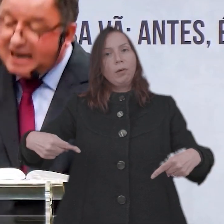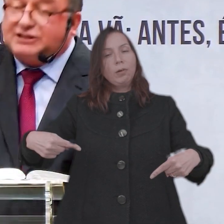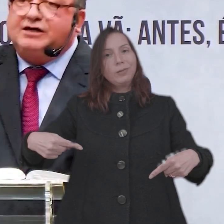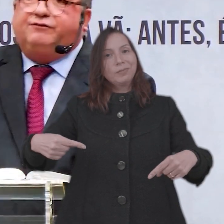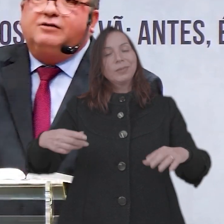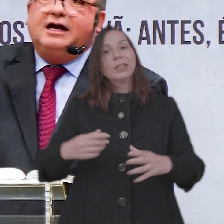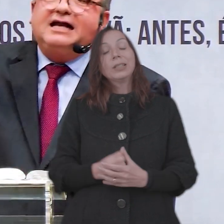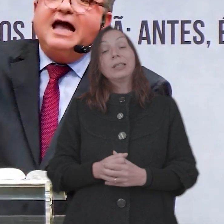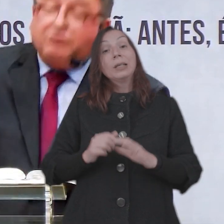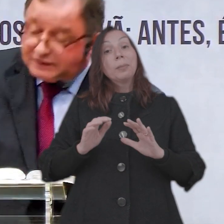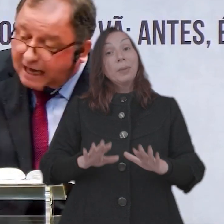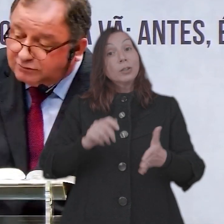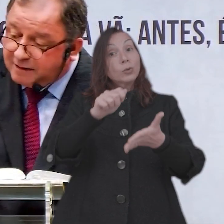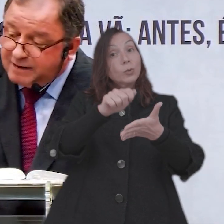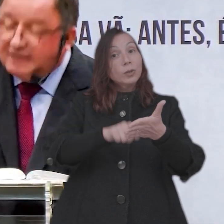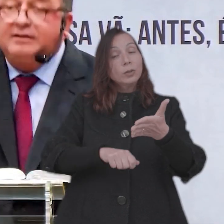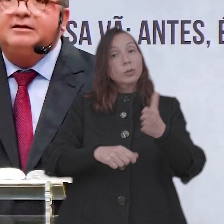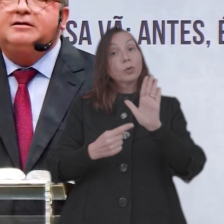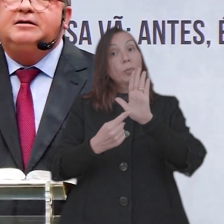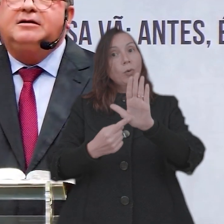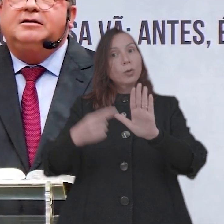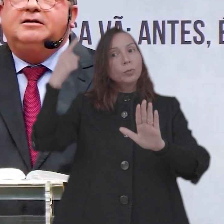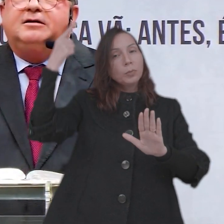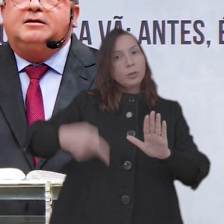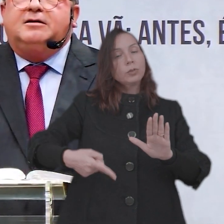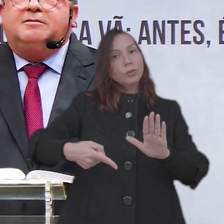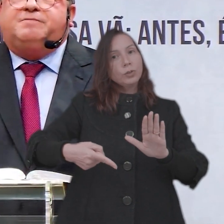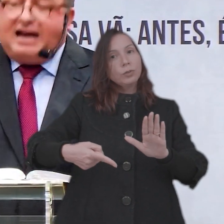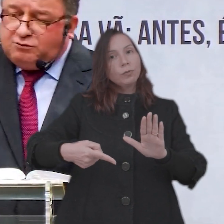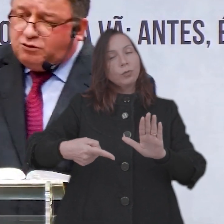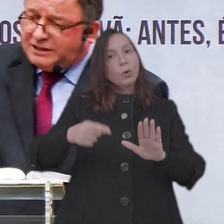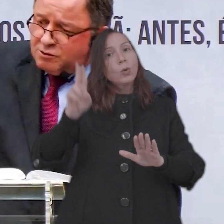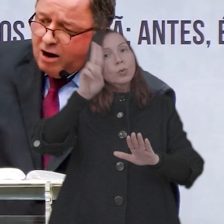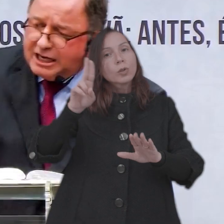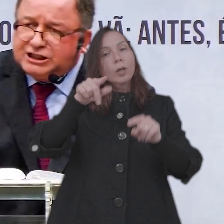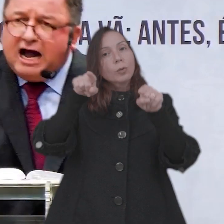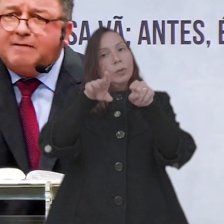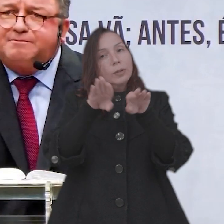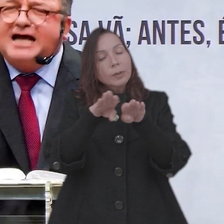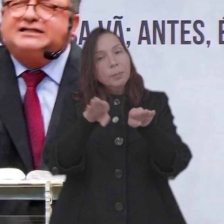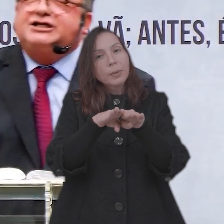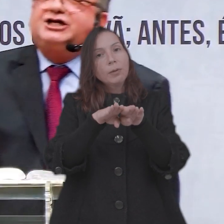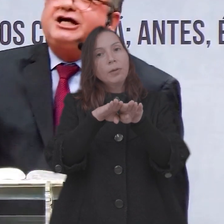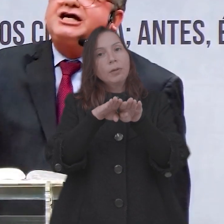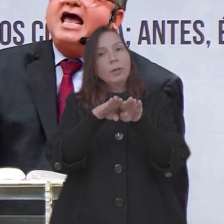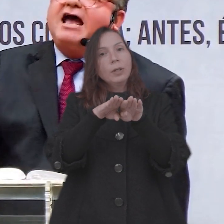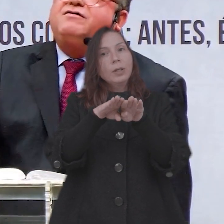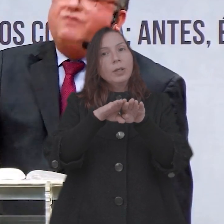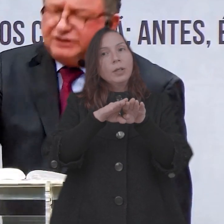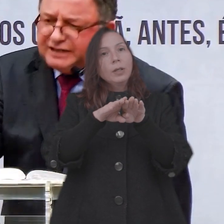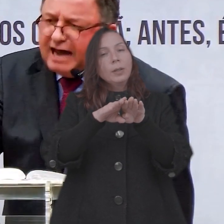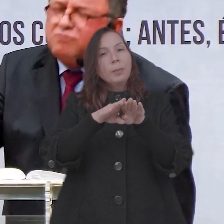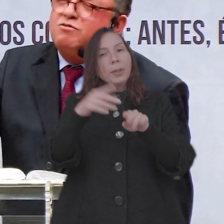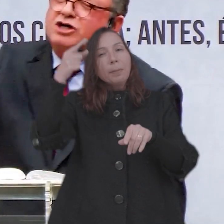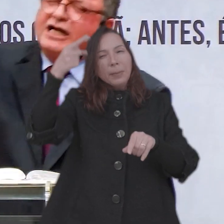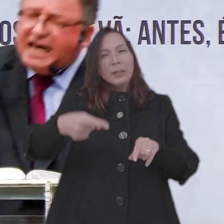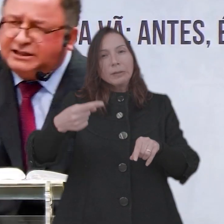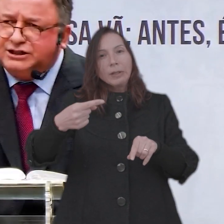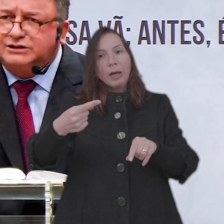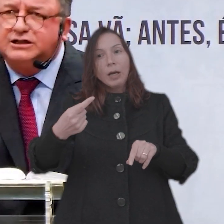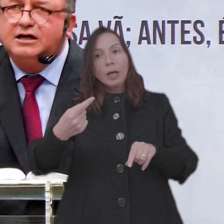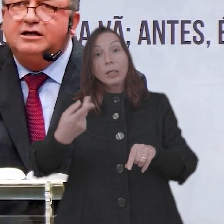esse imperativo, ele é usado também para nos encorajar, para exigir que eu e você,